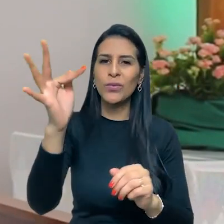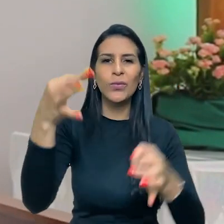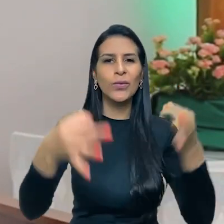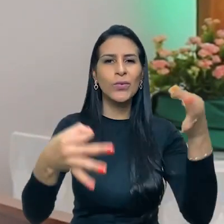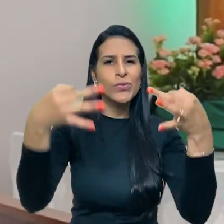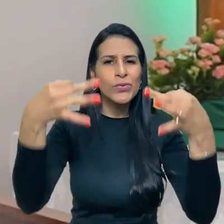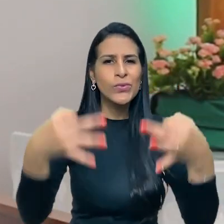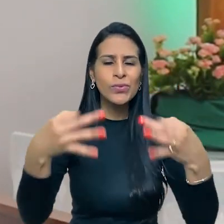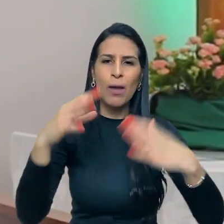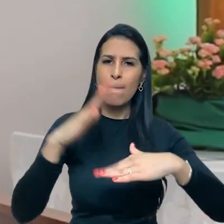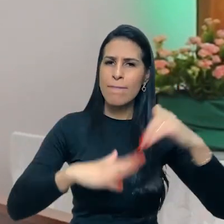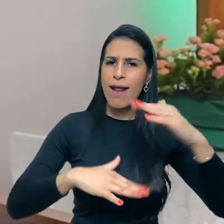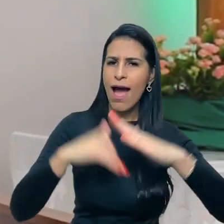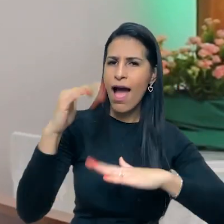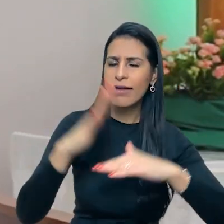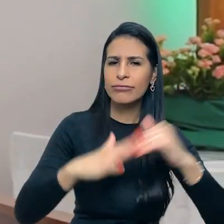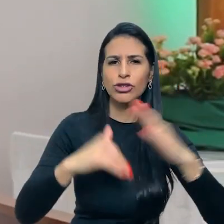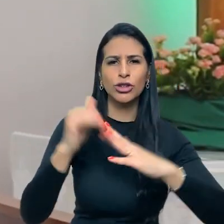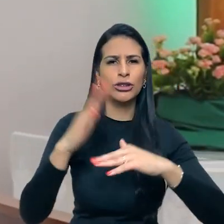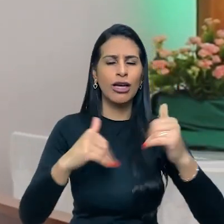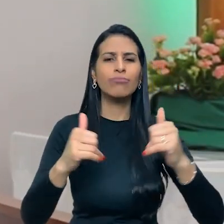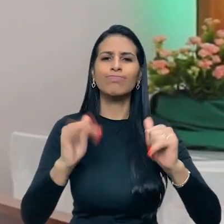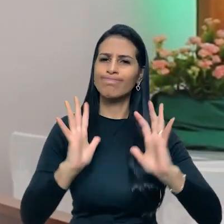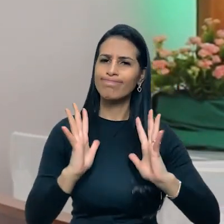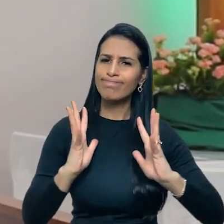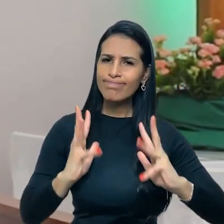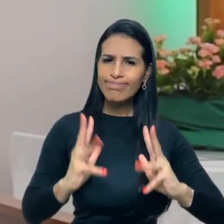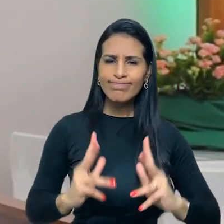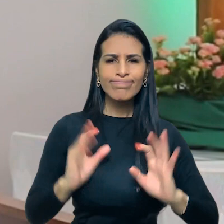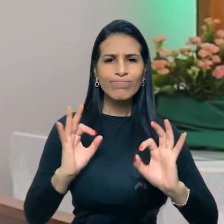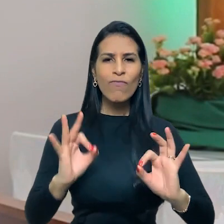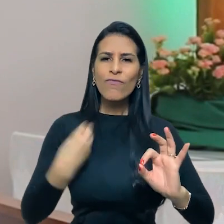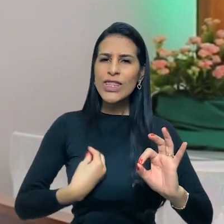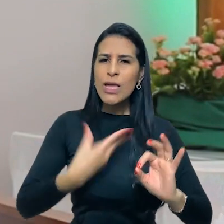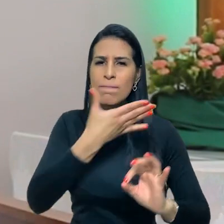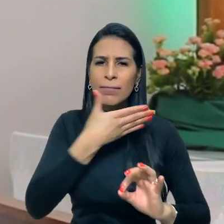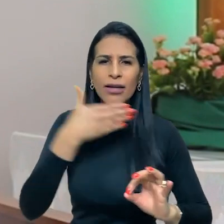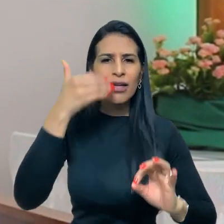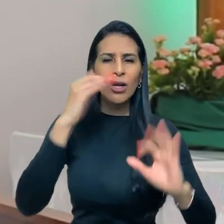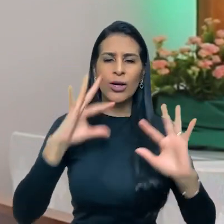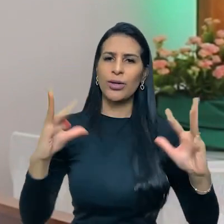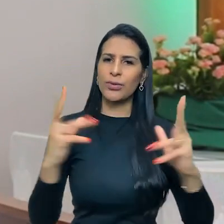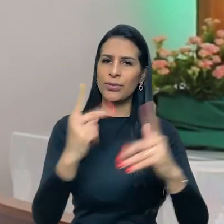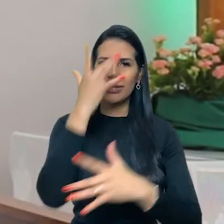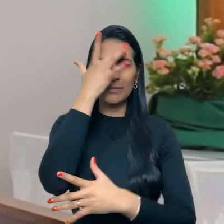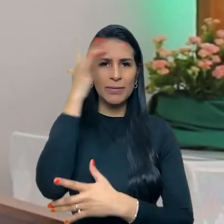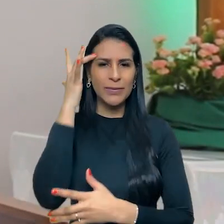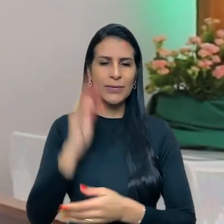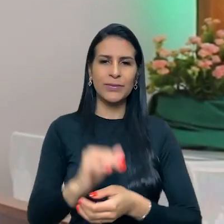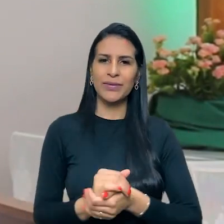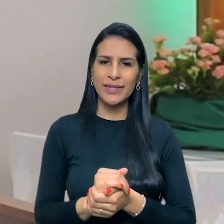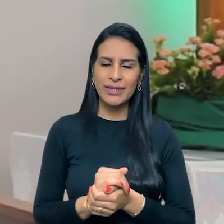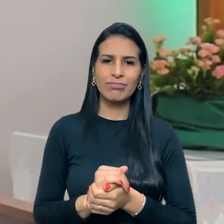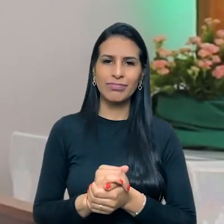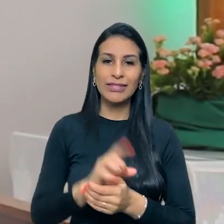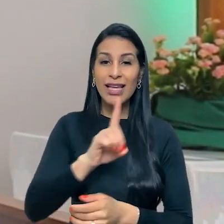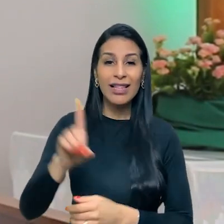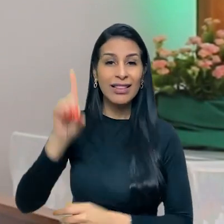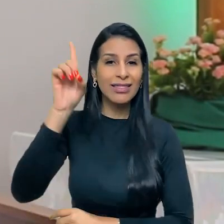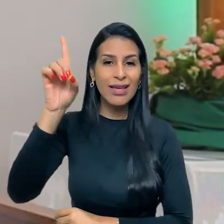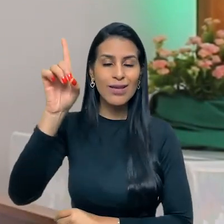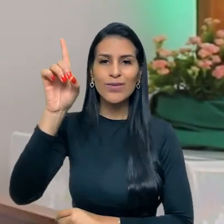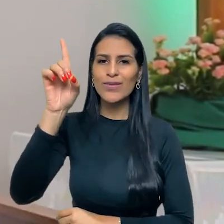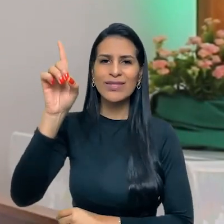futuro justo, com práticas honestas, com vida digna para todas as pessoas. Deus não